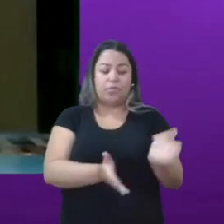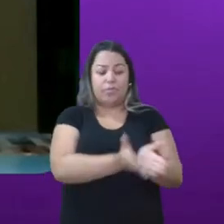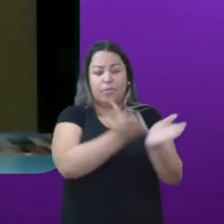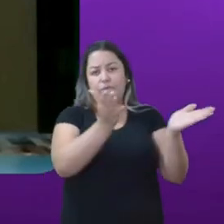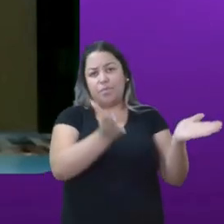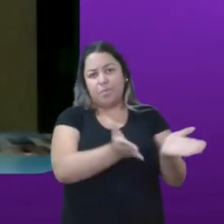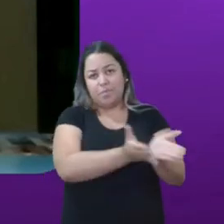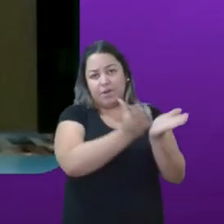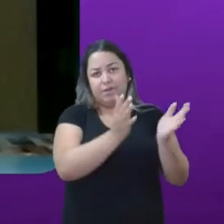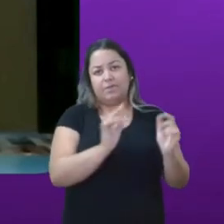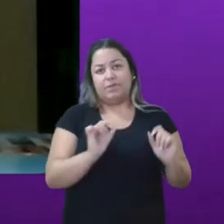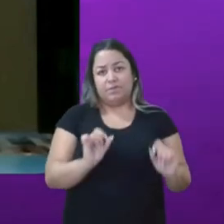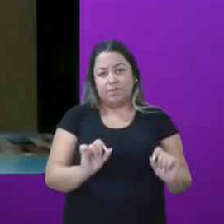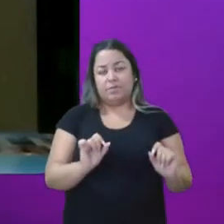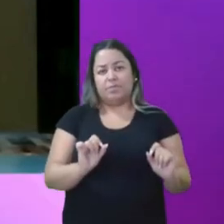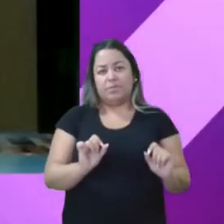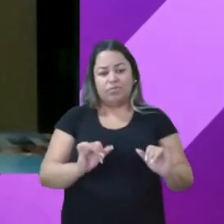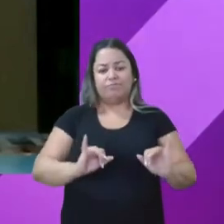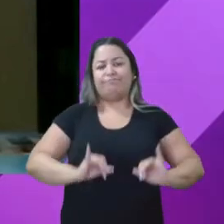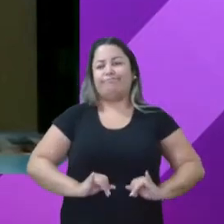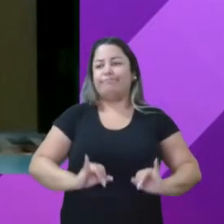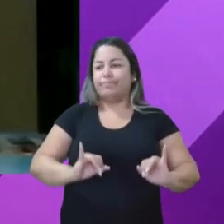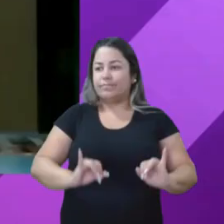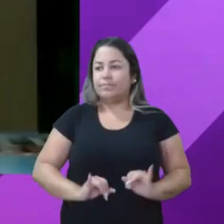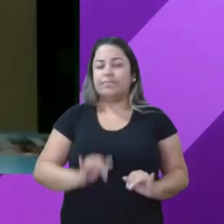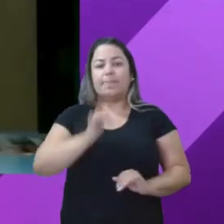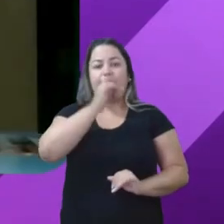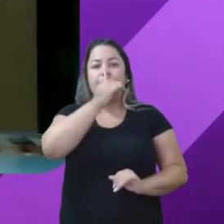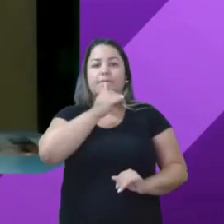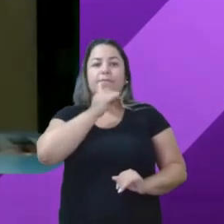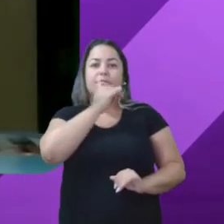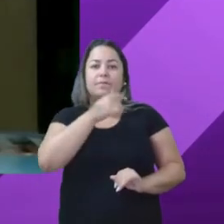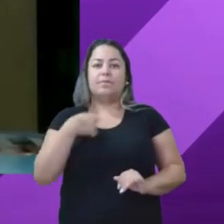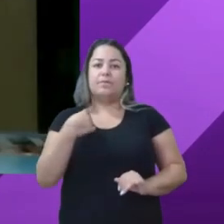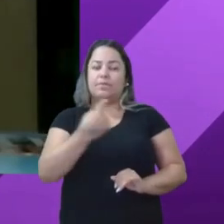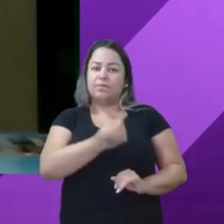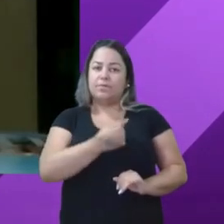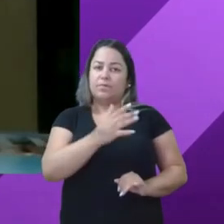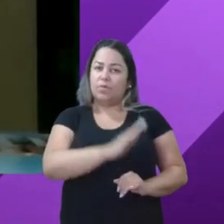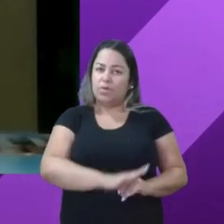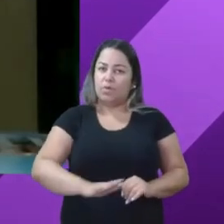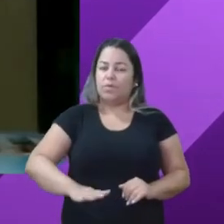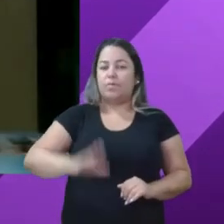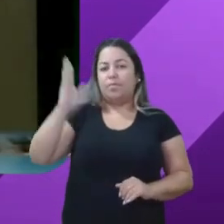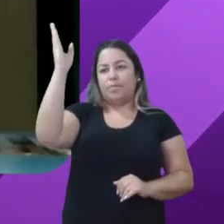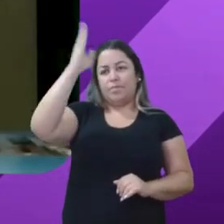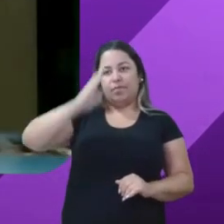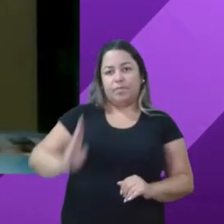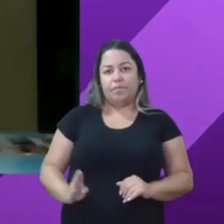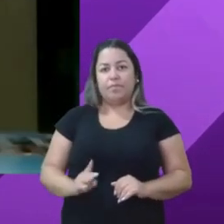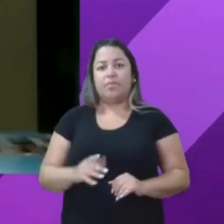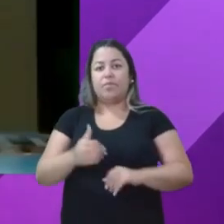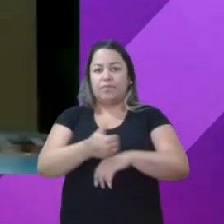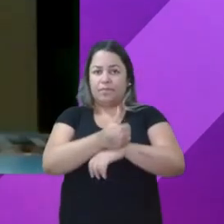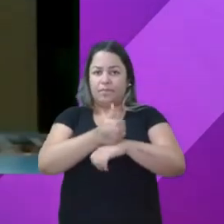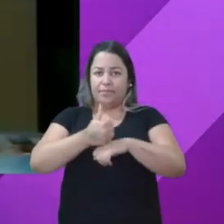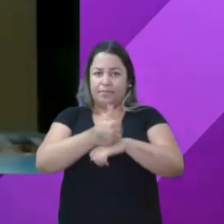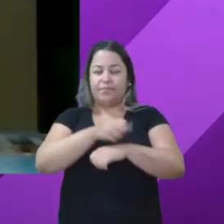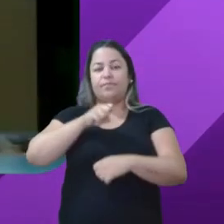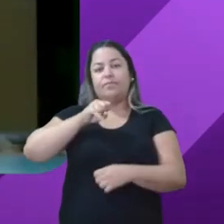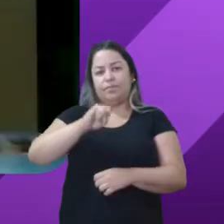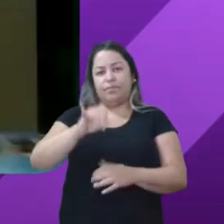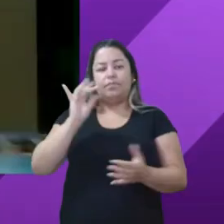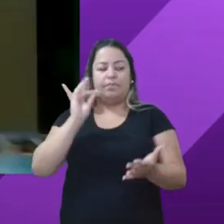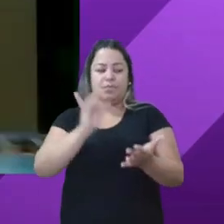pobreza, de sofrimento das nossas crianças e adolescentes. E o Brasil só será melhor se ele, de